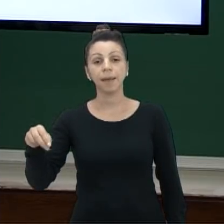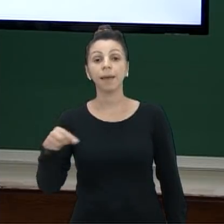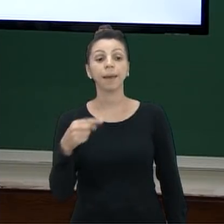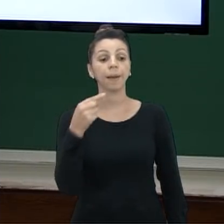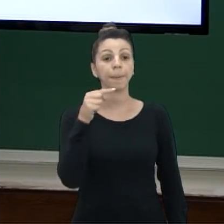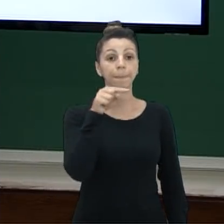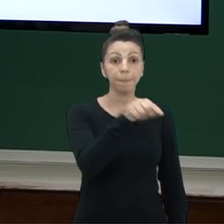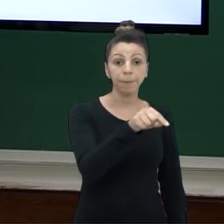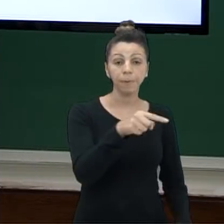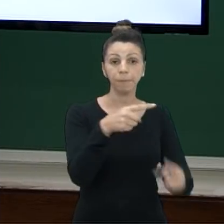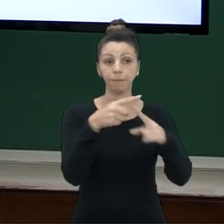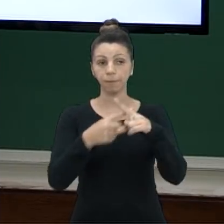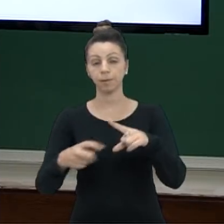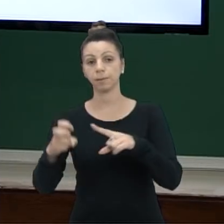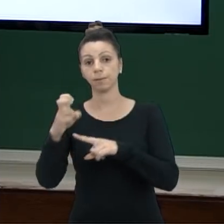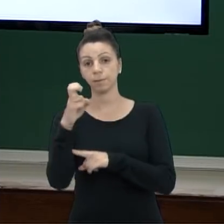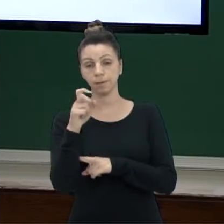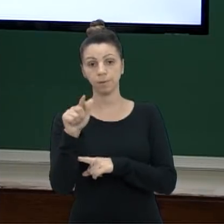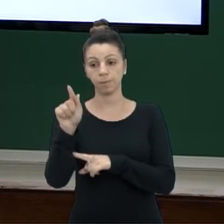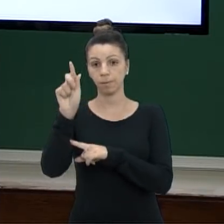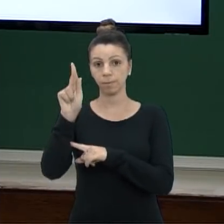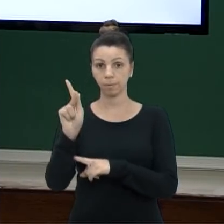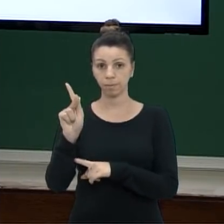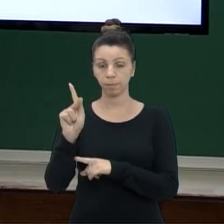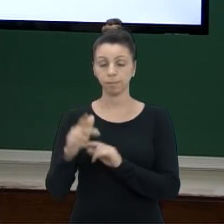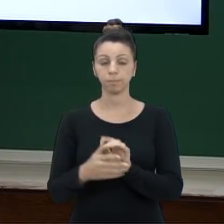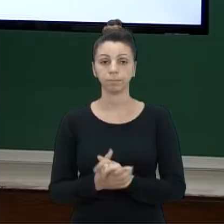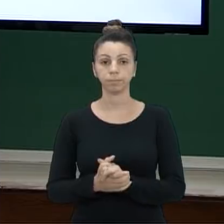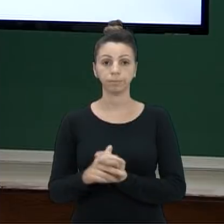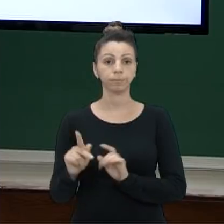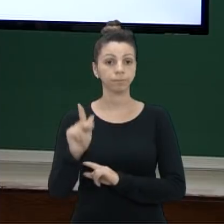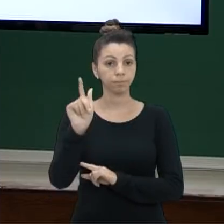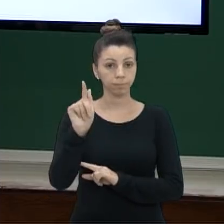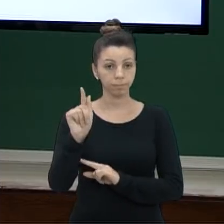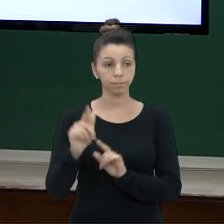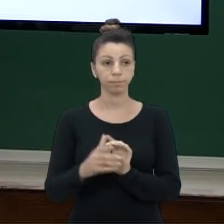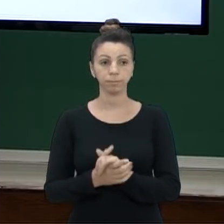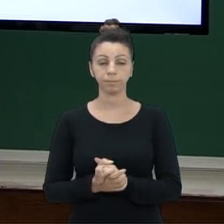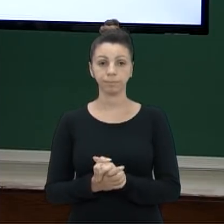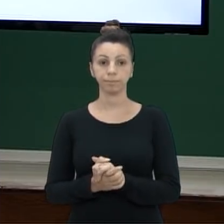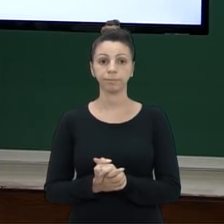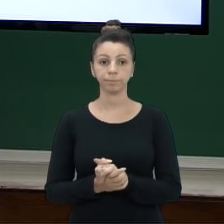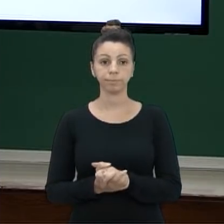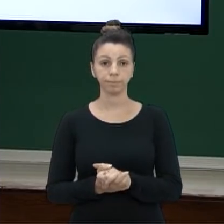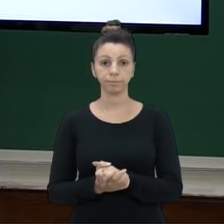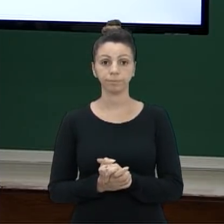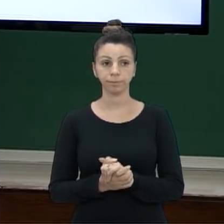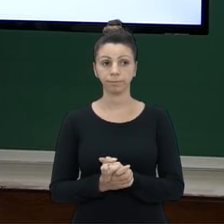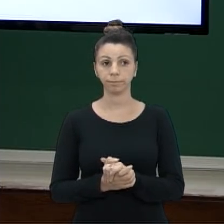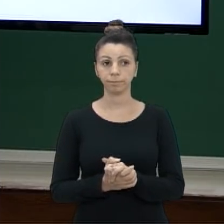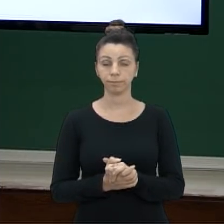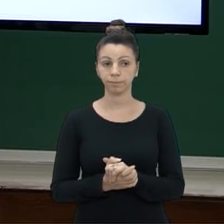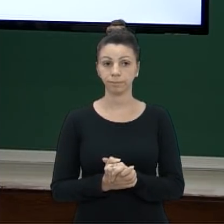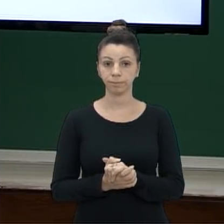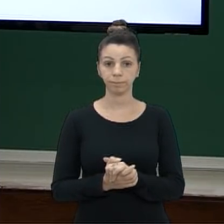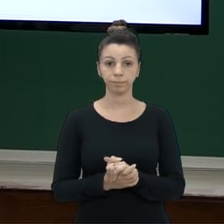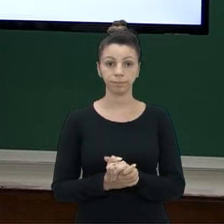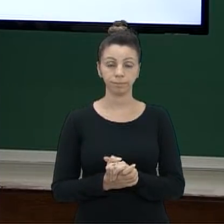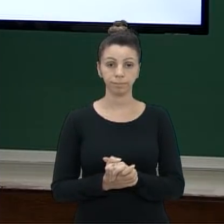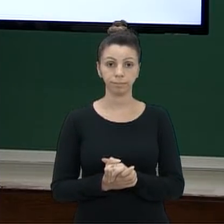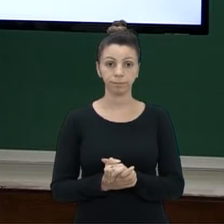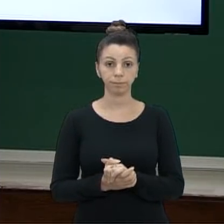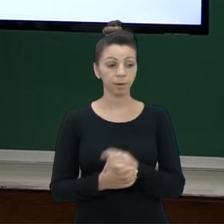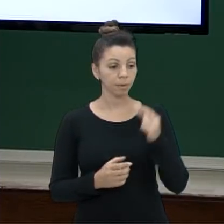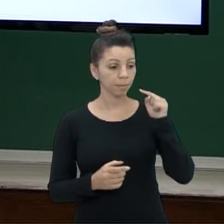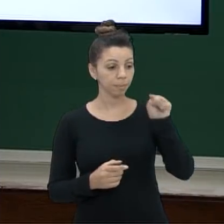aula com quilos, então a gente já sabe transformar de quilo para grama. Uma vez que a gente tenha 1000 vezes 5,